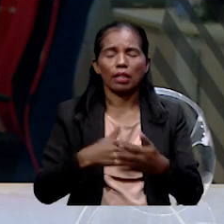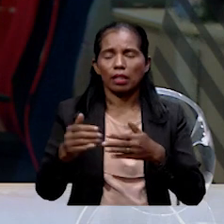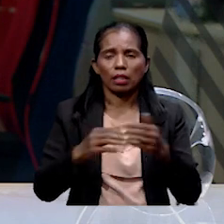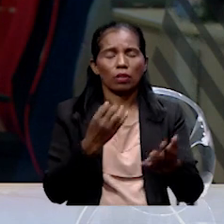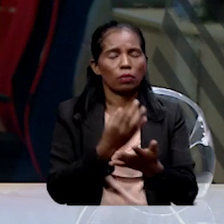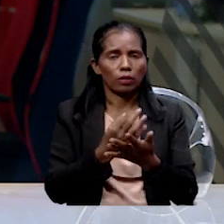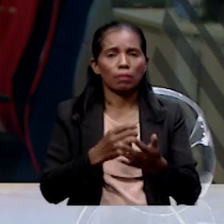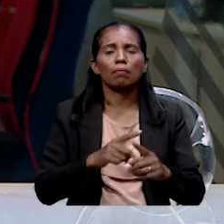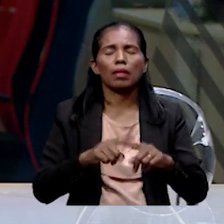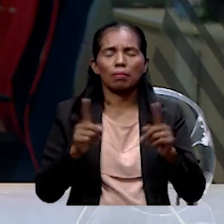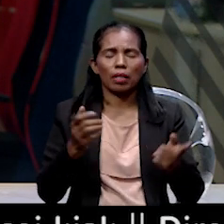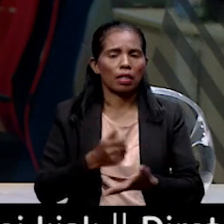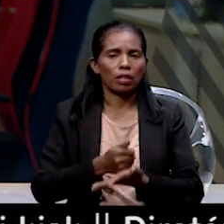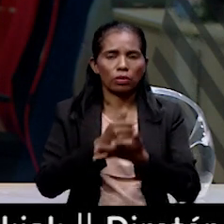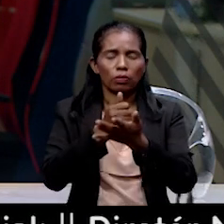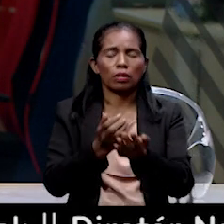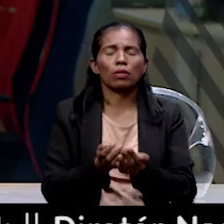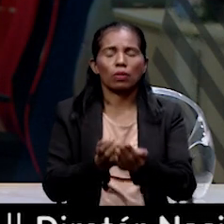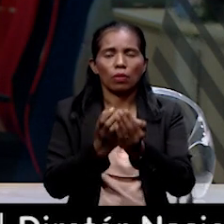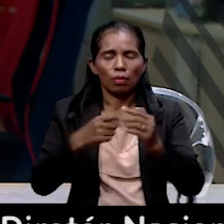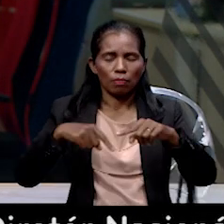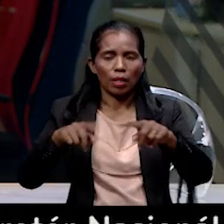povu oikusi ho atauru.